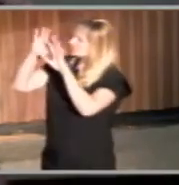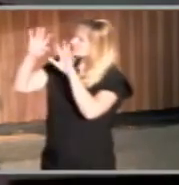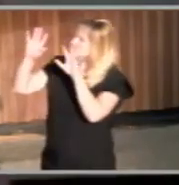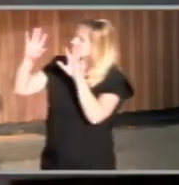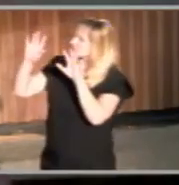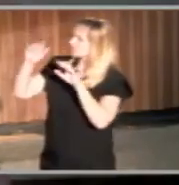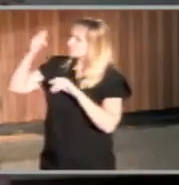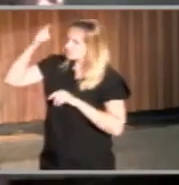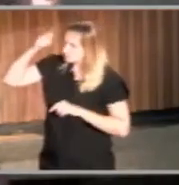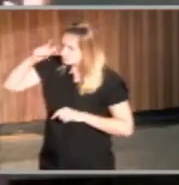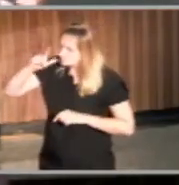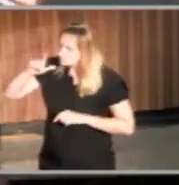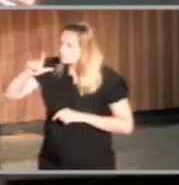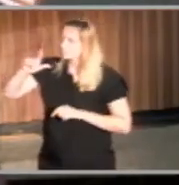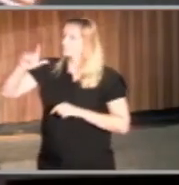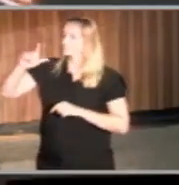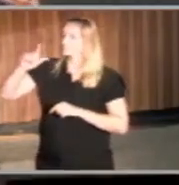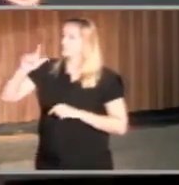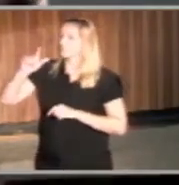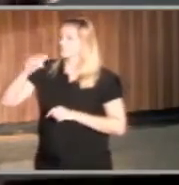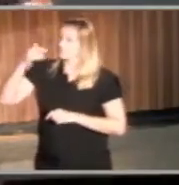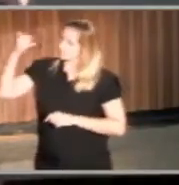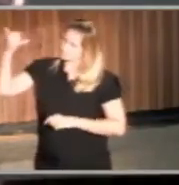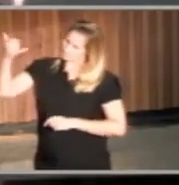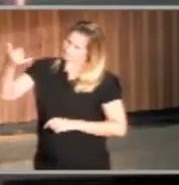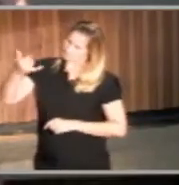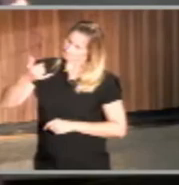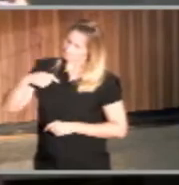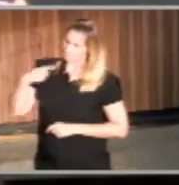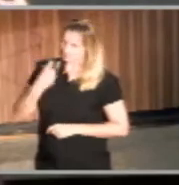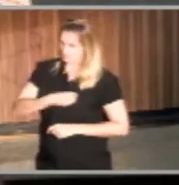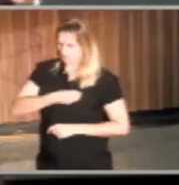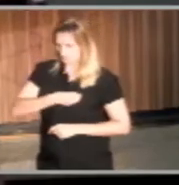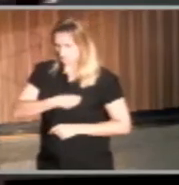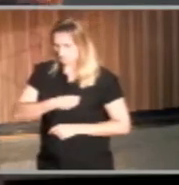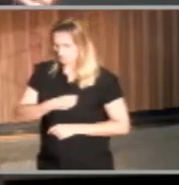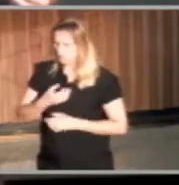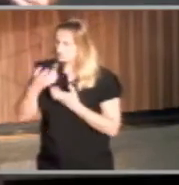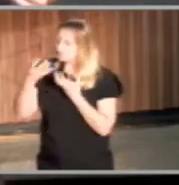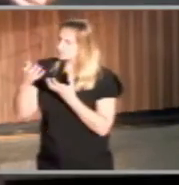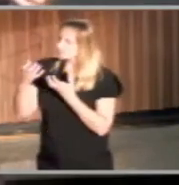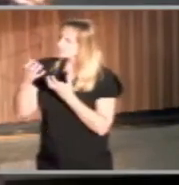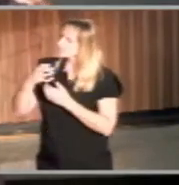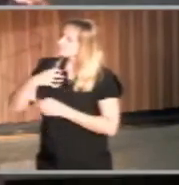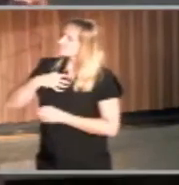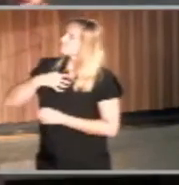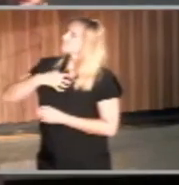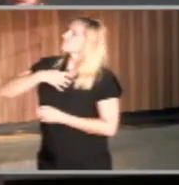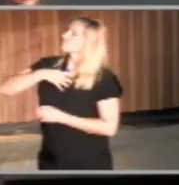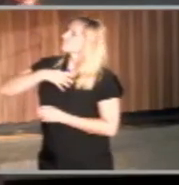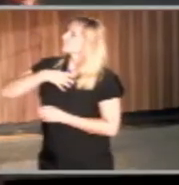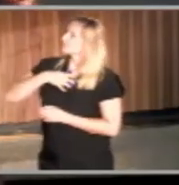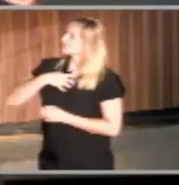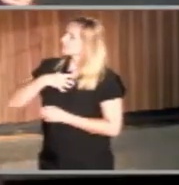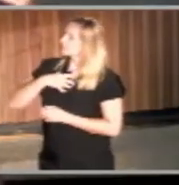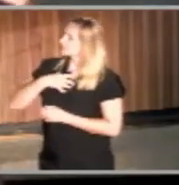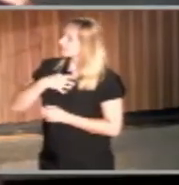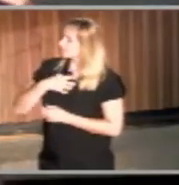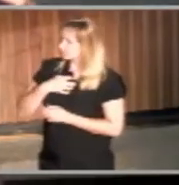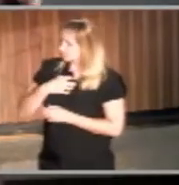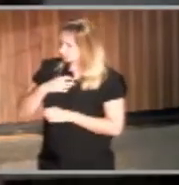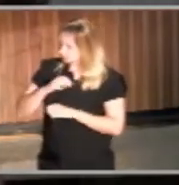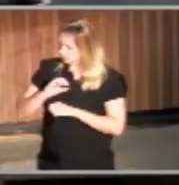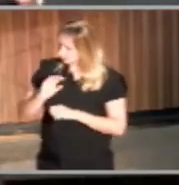vida neste dia, porque queremos mais de Ti, queremos ouvir a Tua voz e queremos sair daqui, Deus,